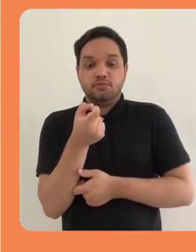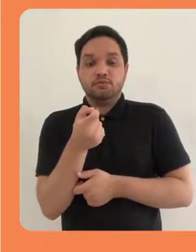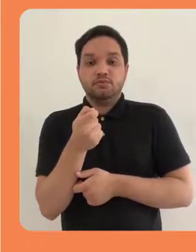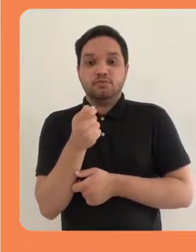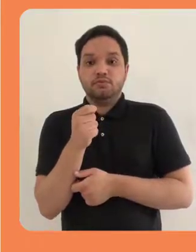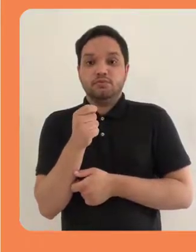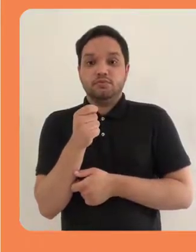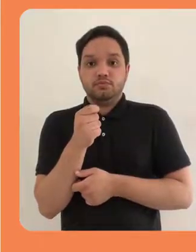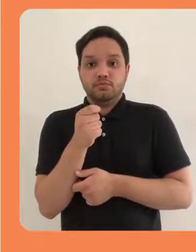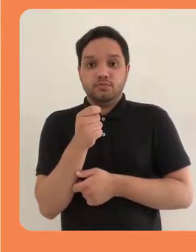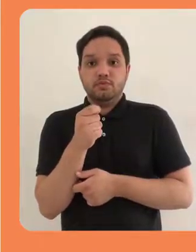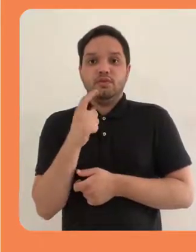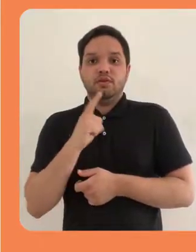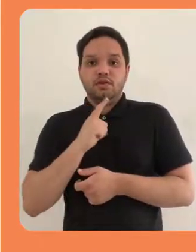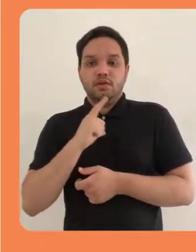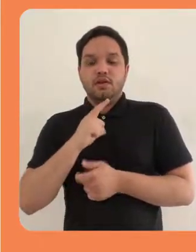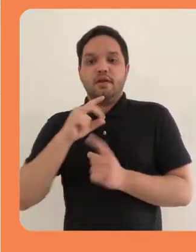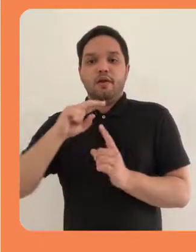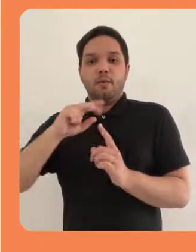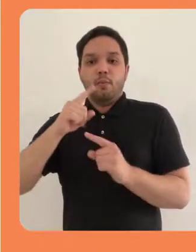começa com